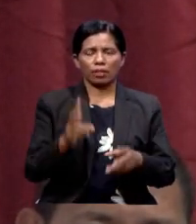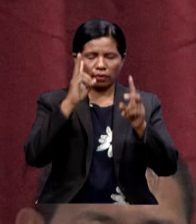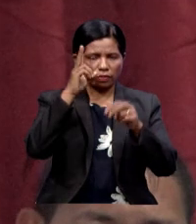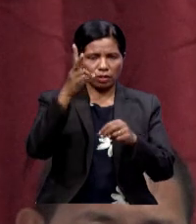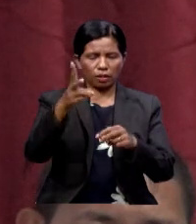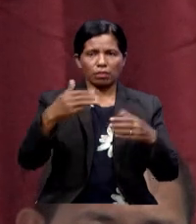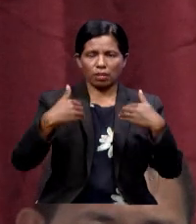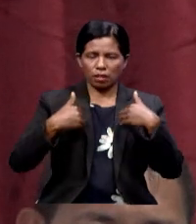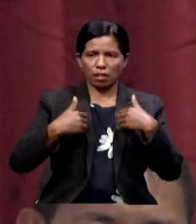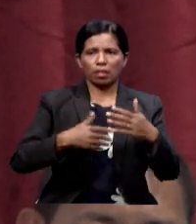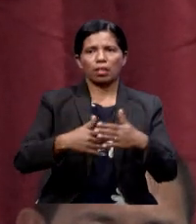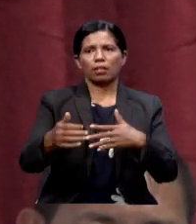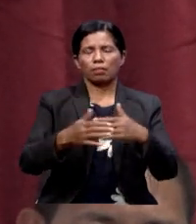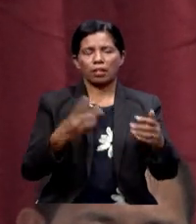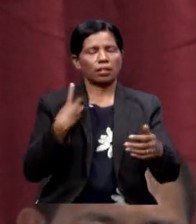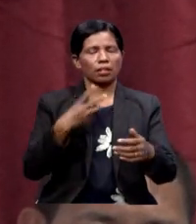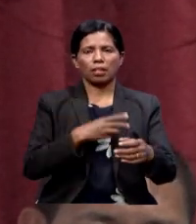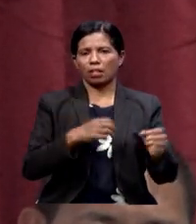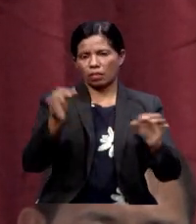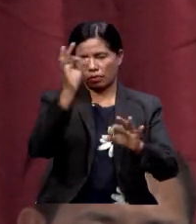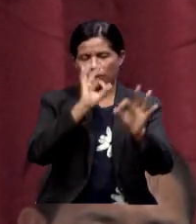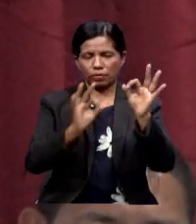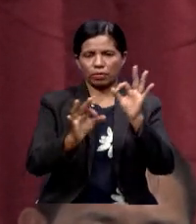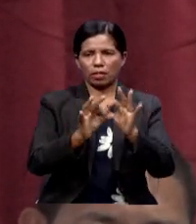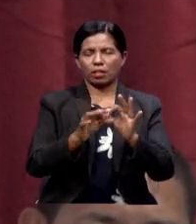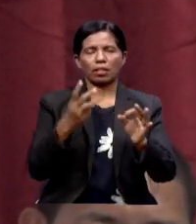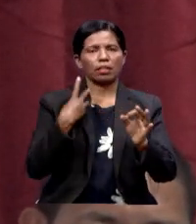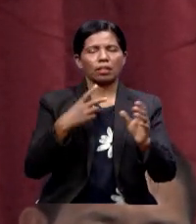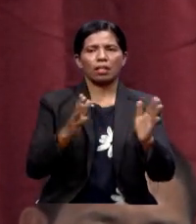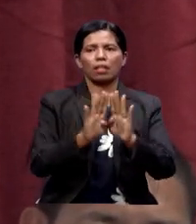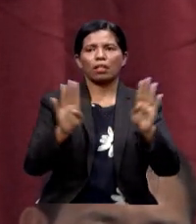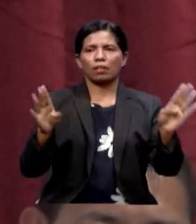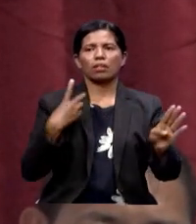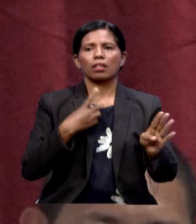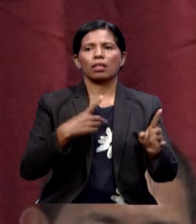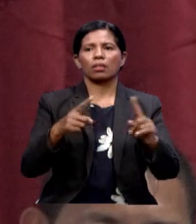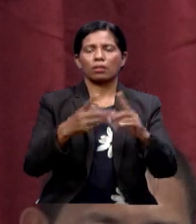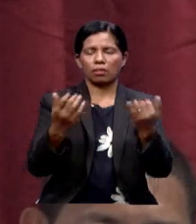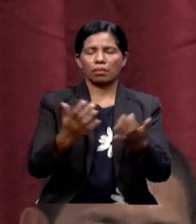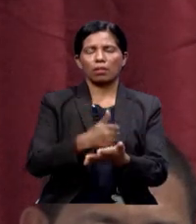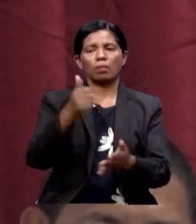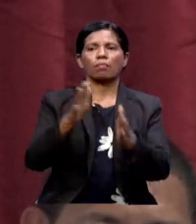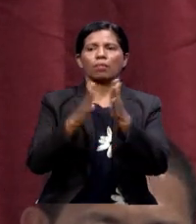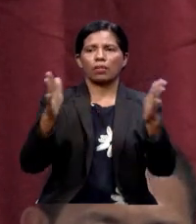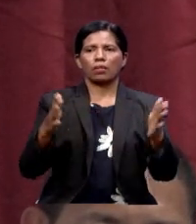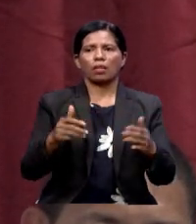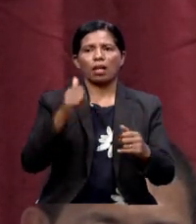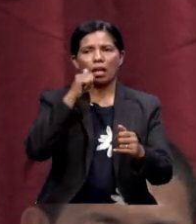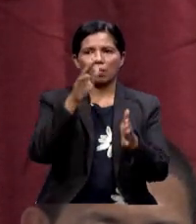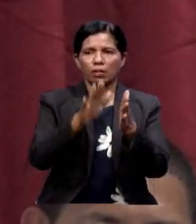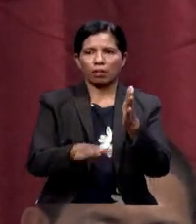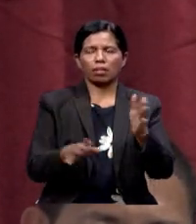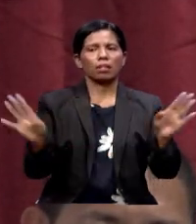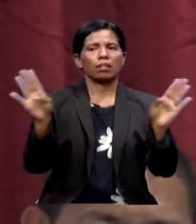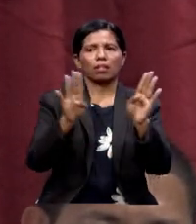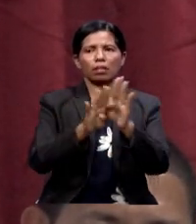iha, tala bar kita la konsisten. Oi ta lo ke botida, ita kar oi ne manan botera. Apa tu me ne kita